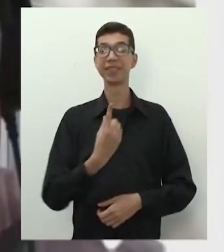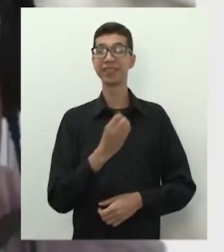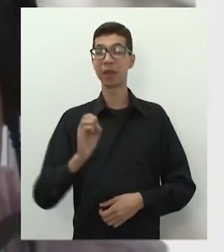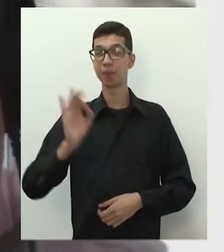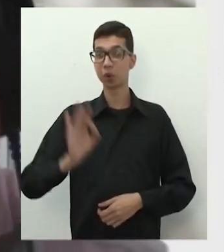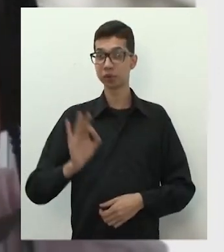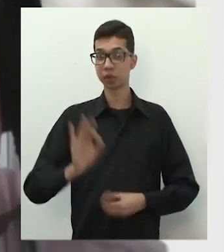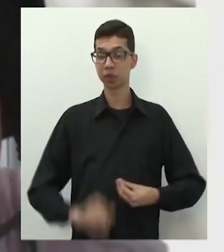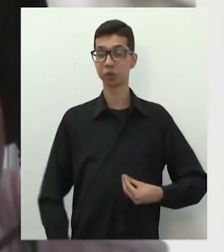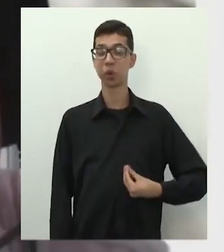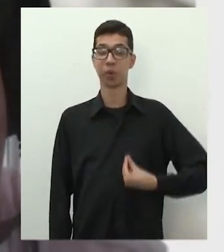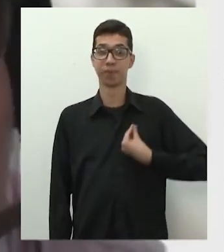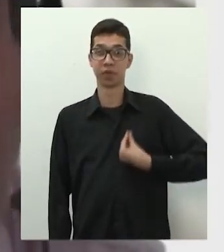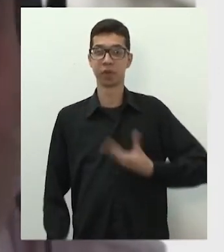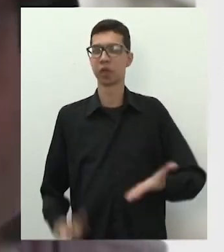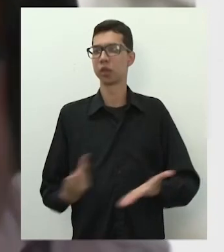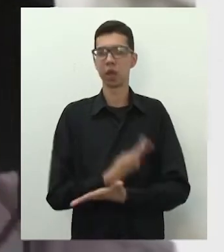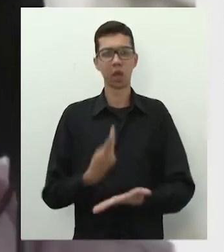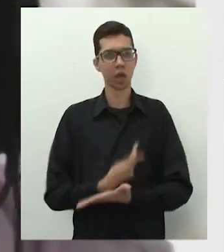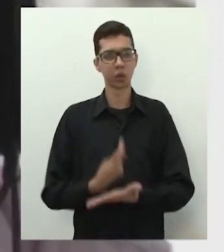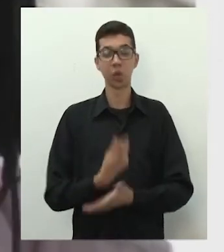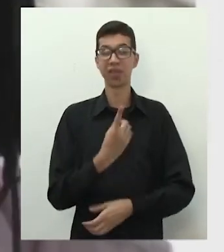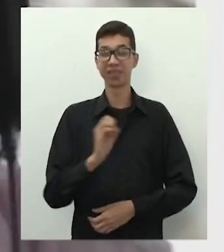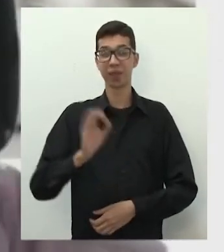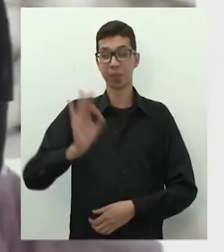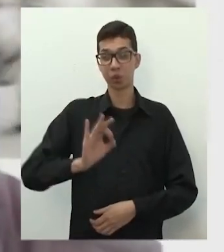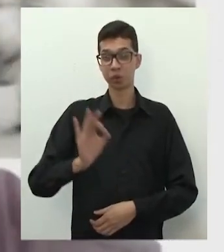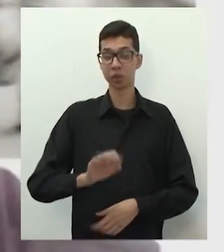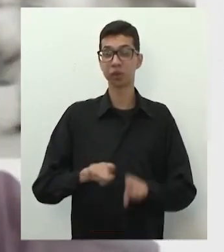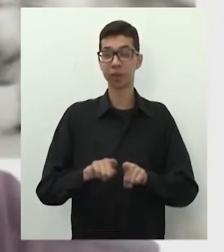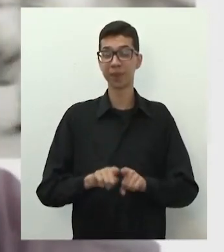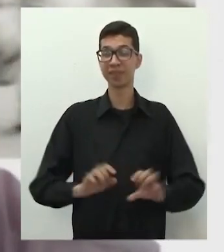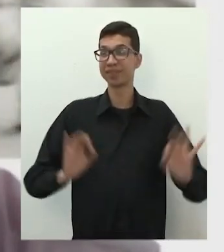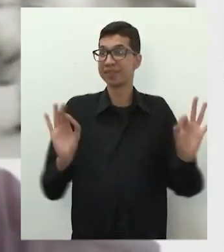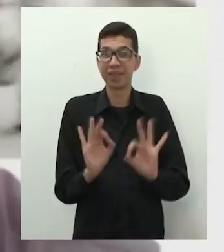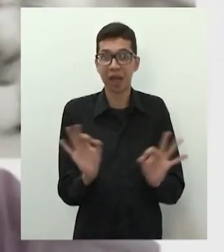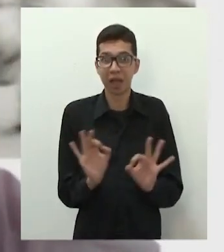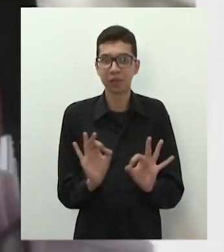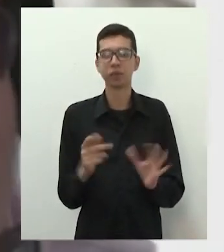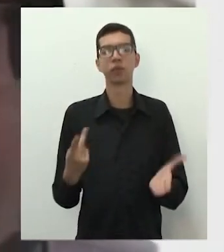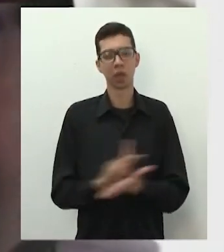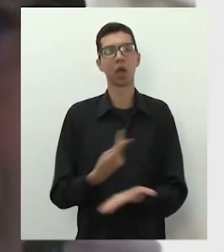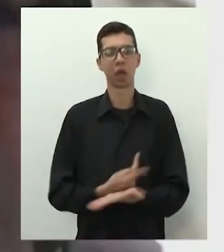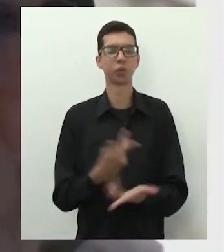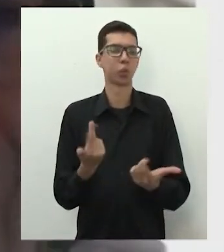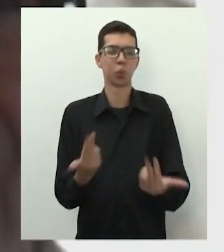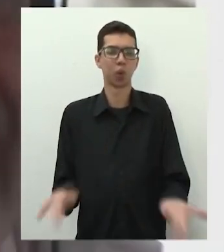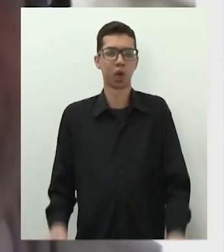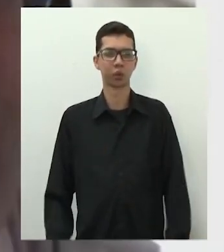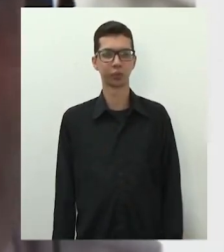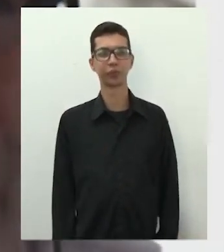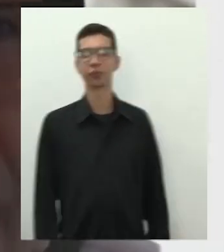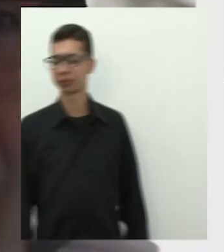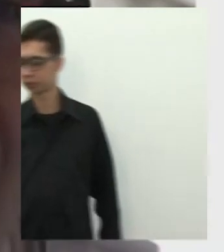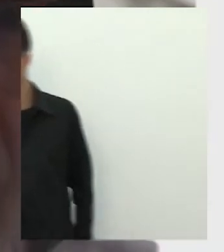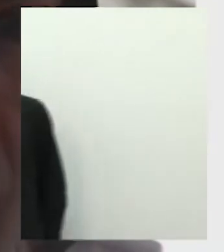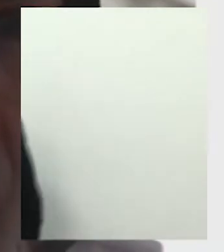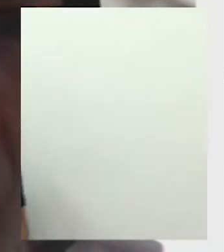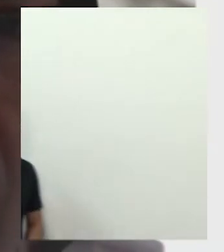alunos. Qual seria a melhor forma de fazer essa abordagem, tanto para o adolescente quanto para as famílias? O que o